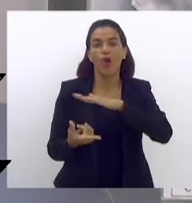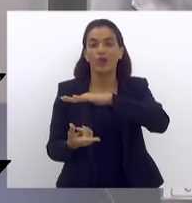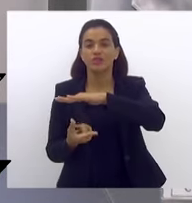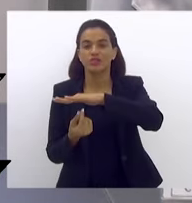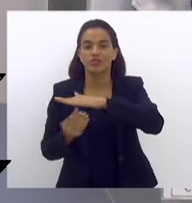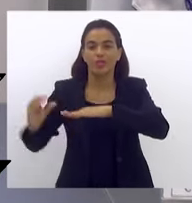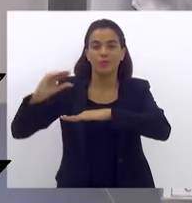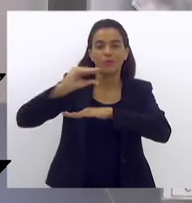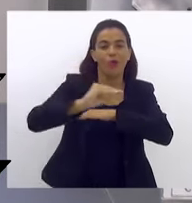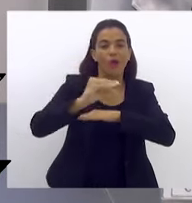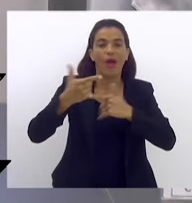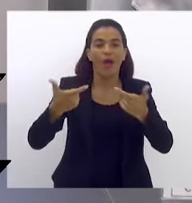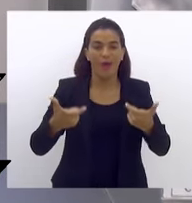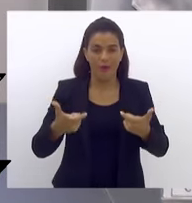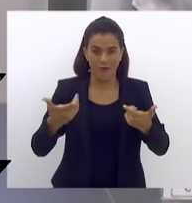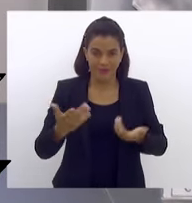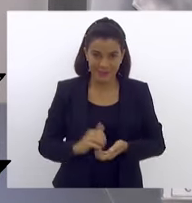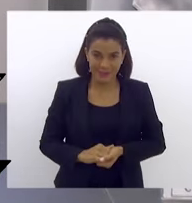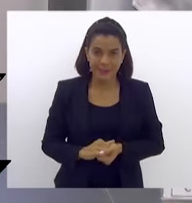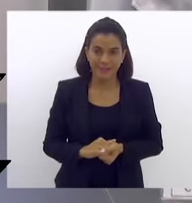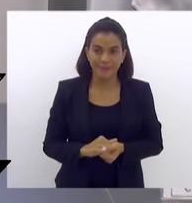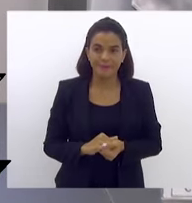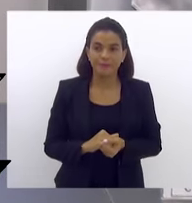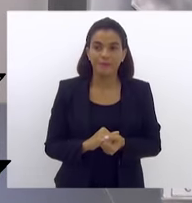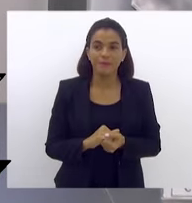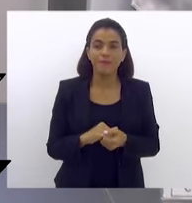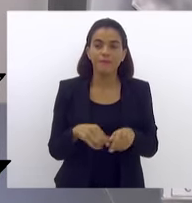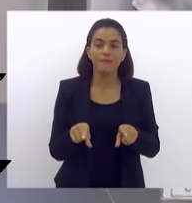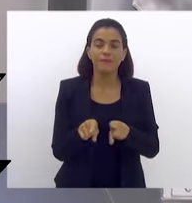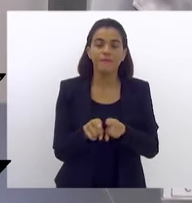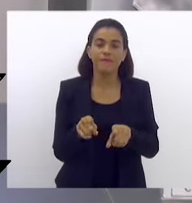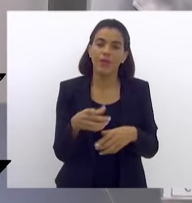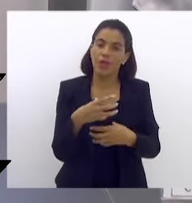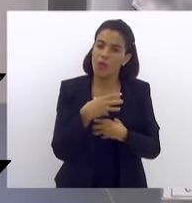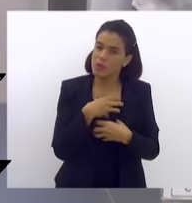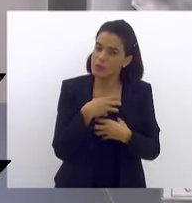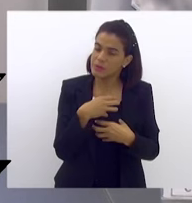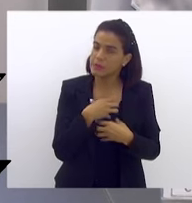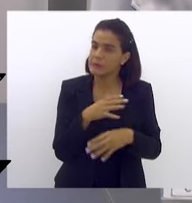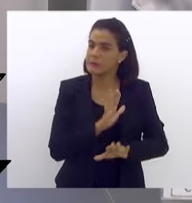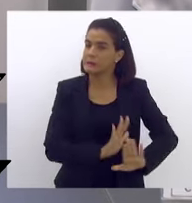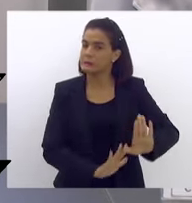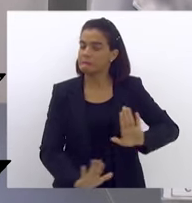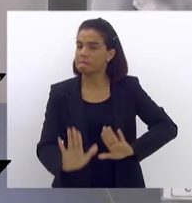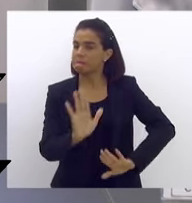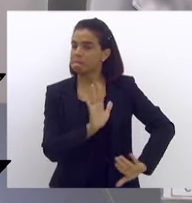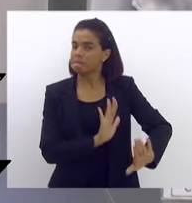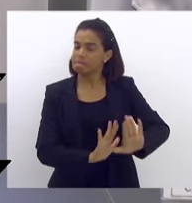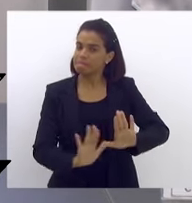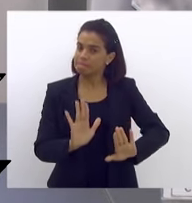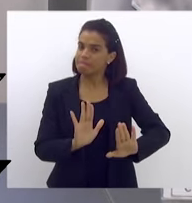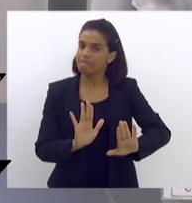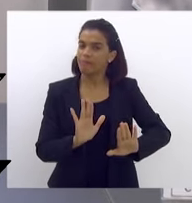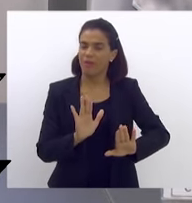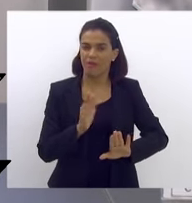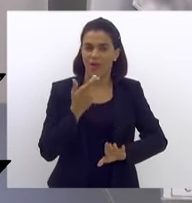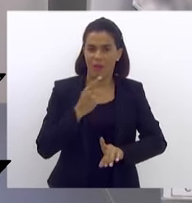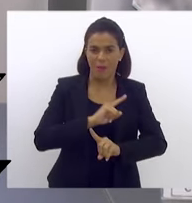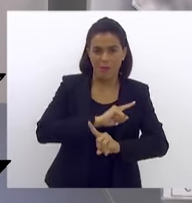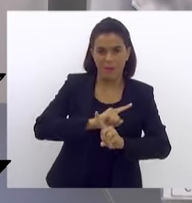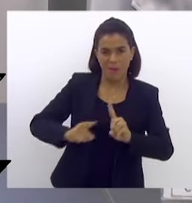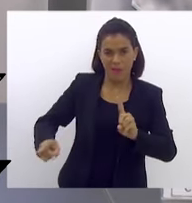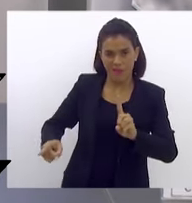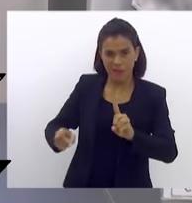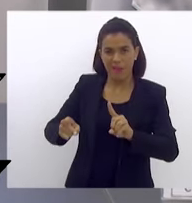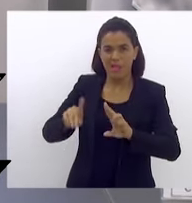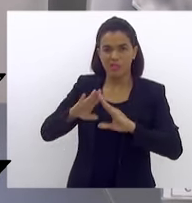conversava até com o deputado Dr Serginho me causa certo uma certa repulsa essa questão de impedir a rede par particular